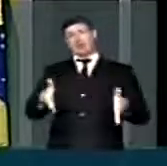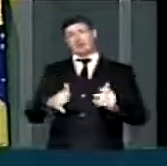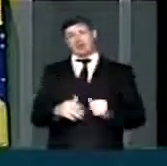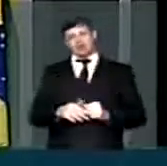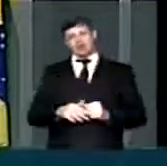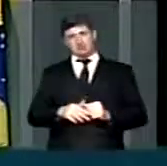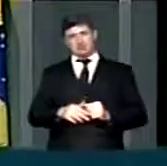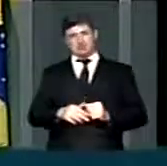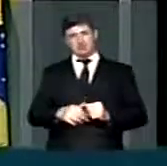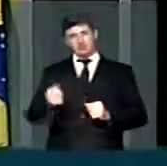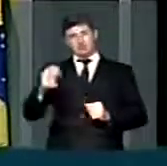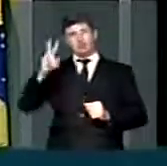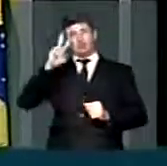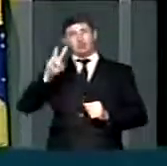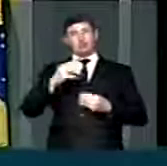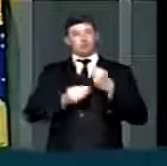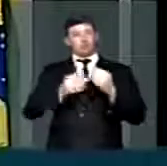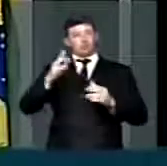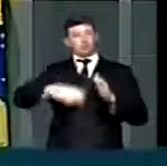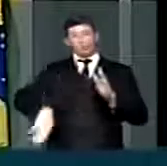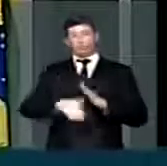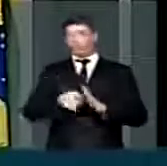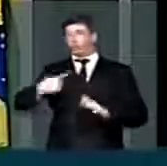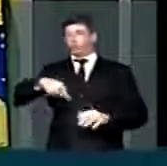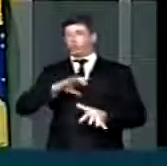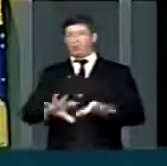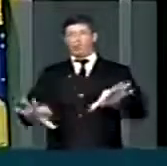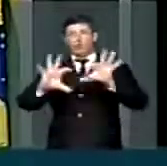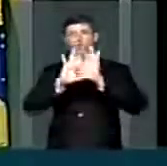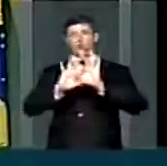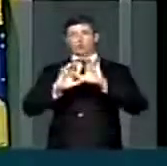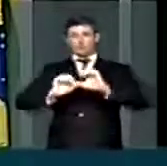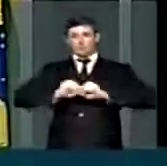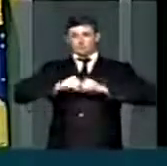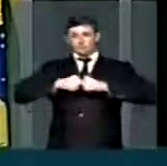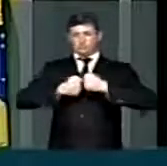elas, mas haveremos de todos unidos encontrarmos a